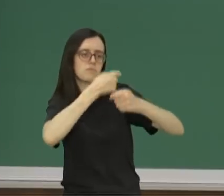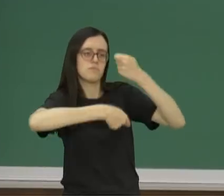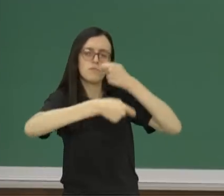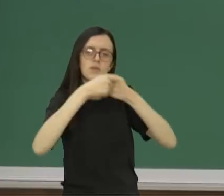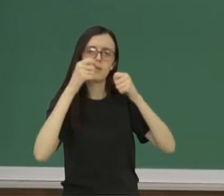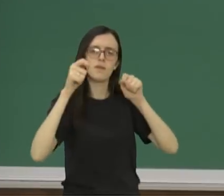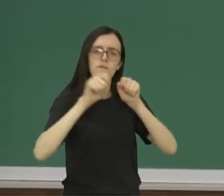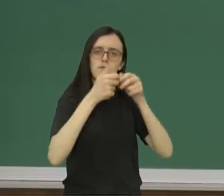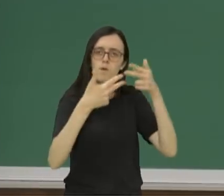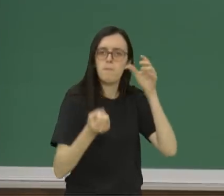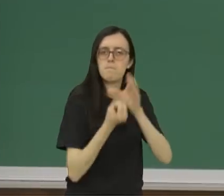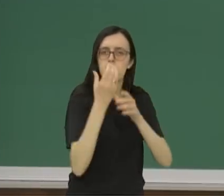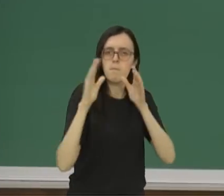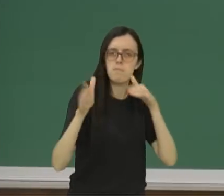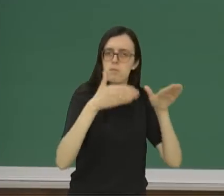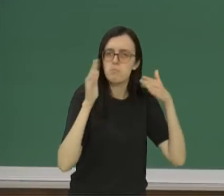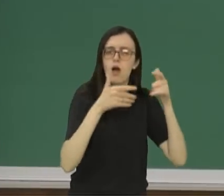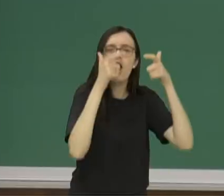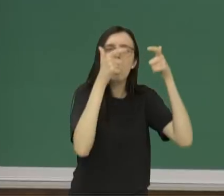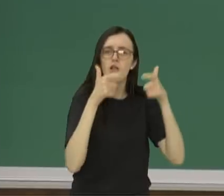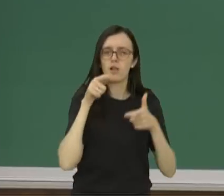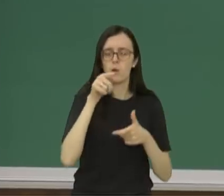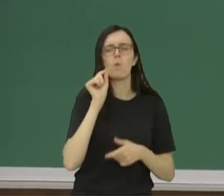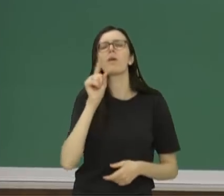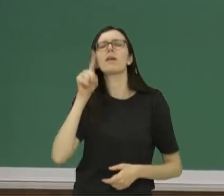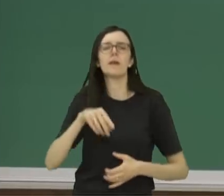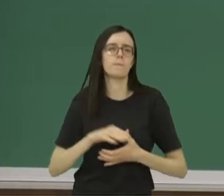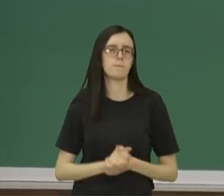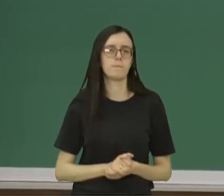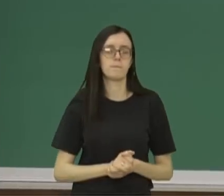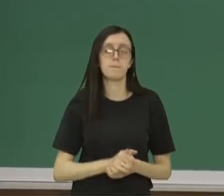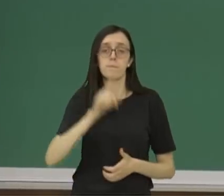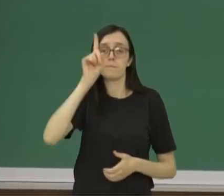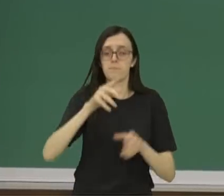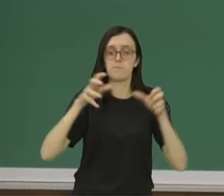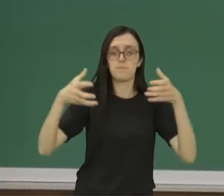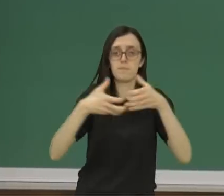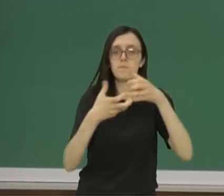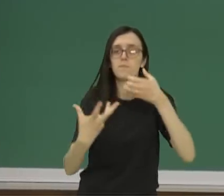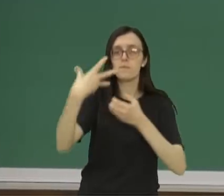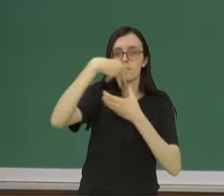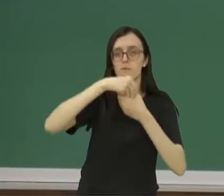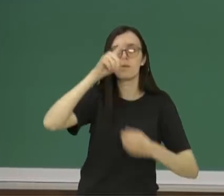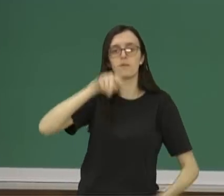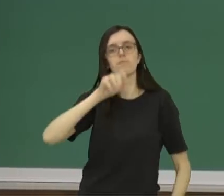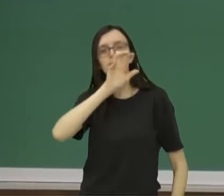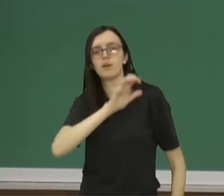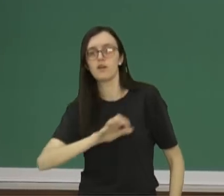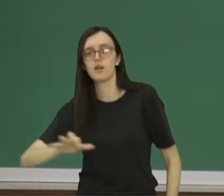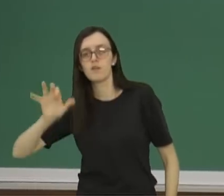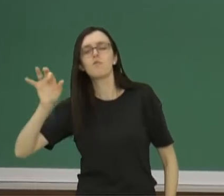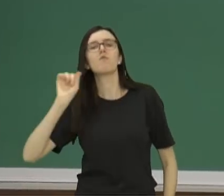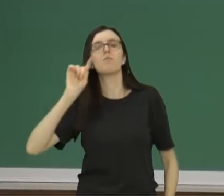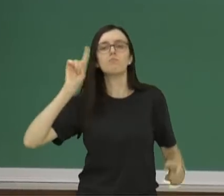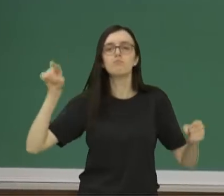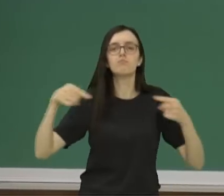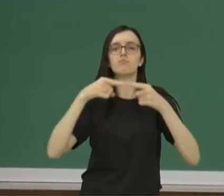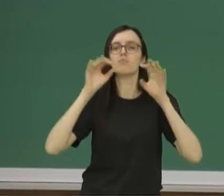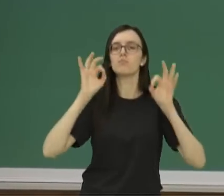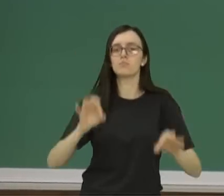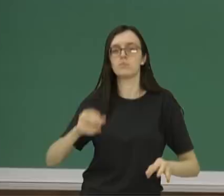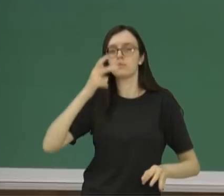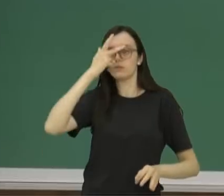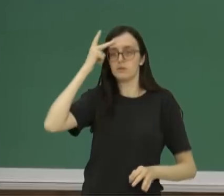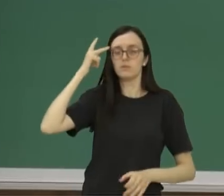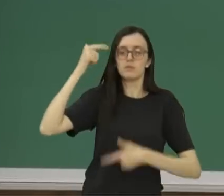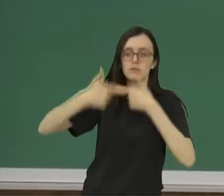Então, o que são esses arranjos produtivos locais? É uma organização dentro das regiões ali, de acordo com os